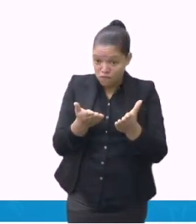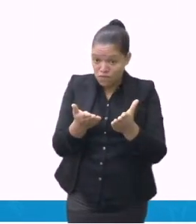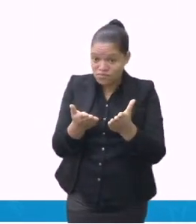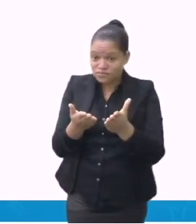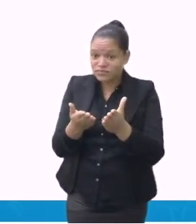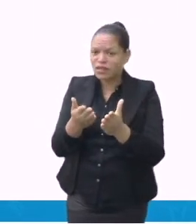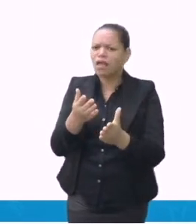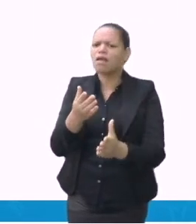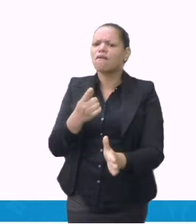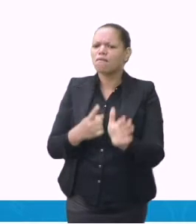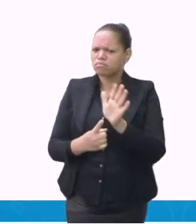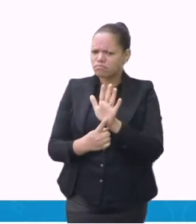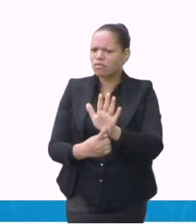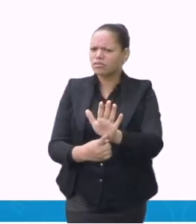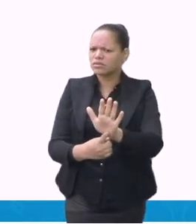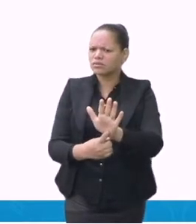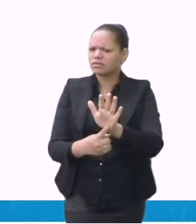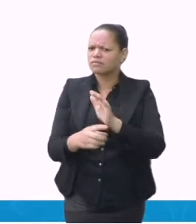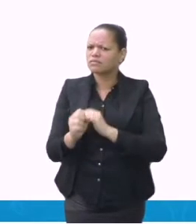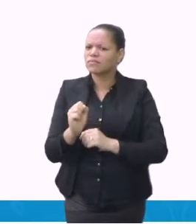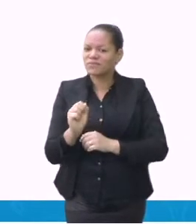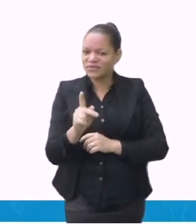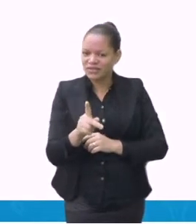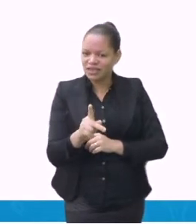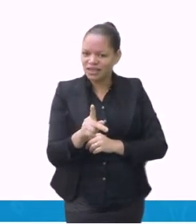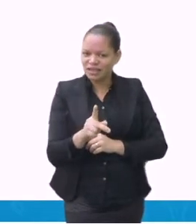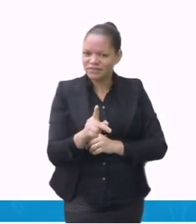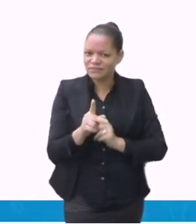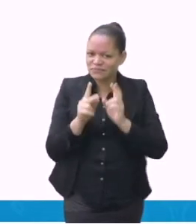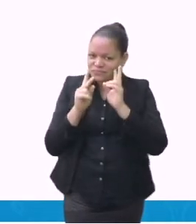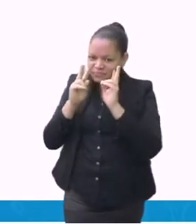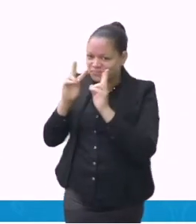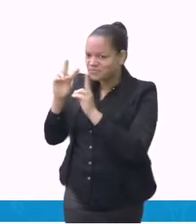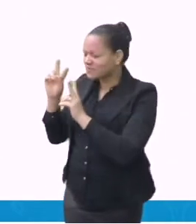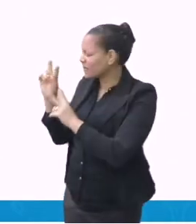estamos querendo. Vamos ver como ficaria essa informação?